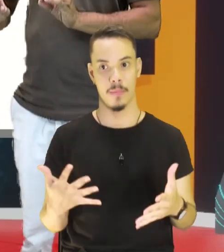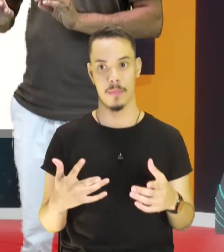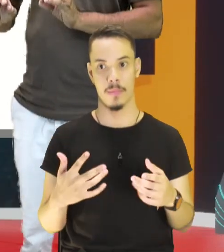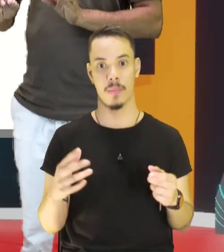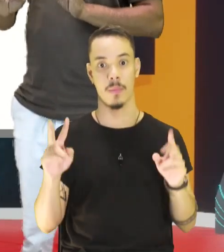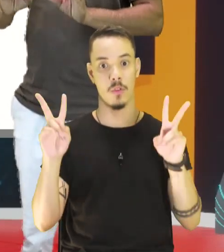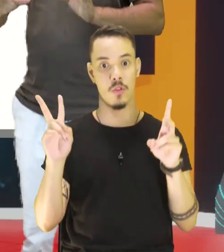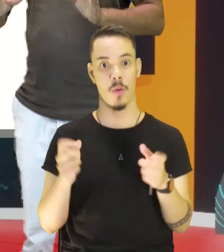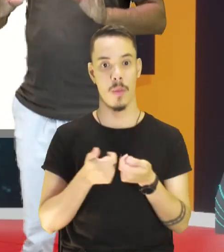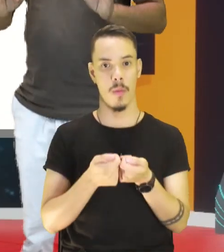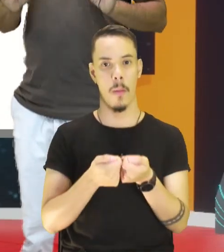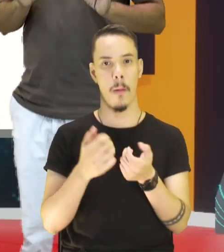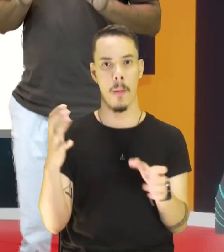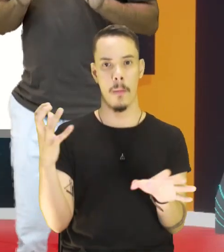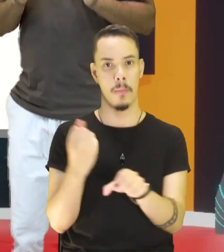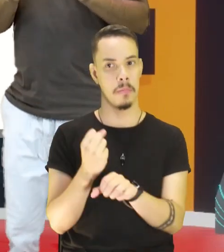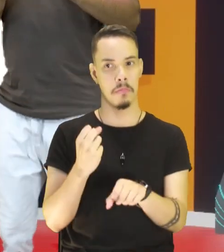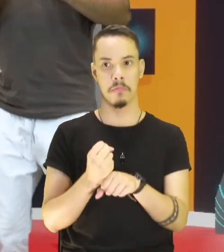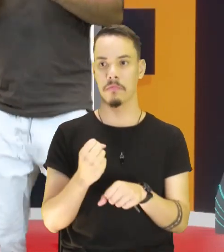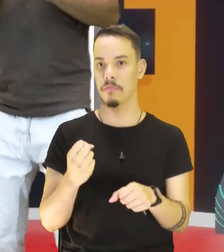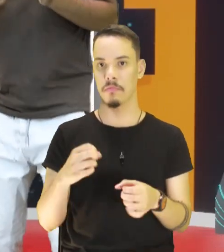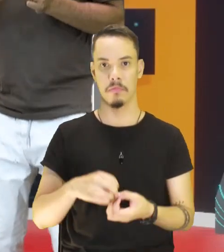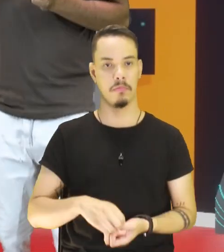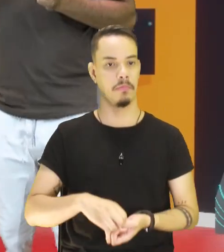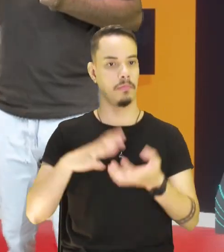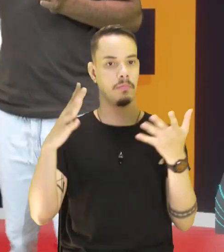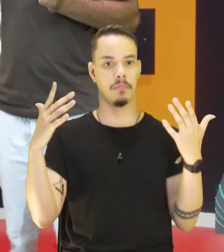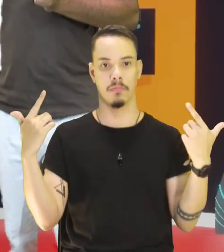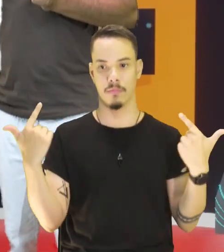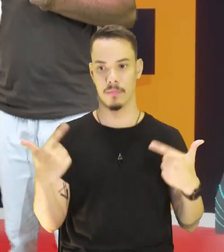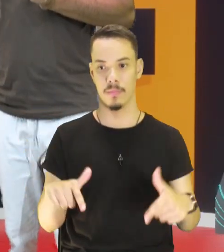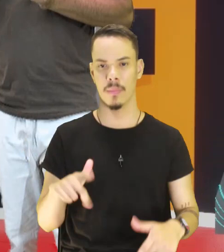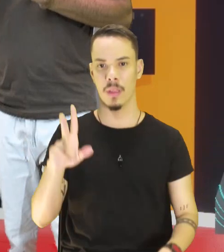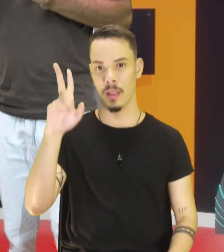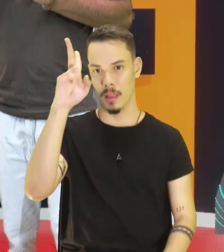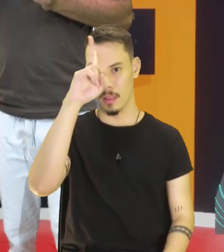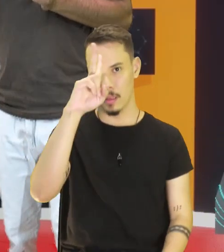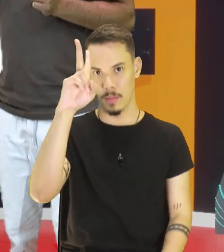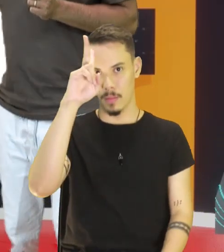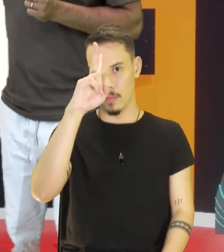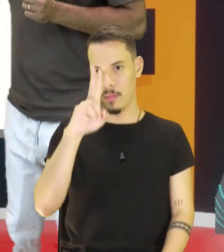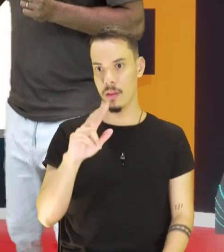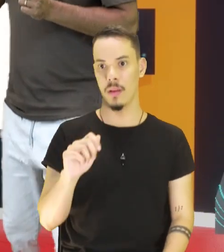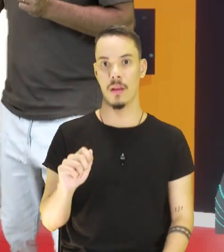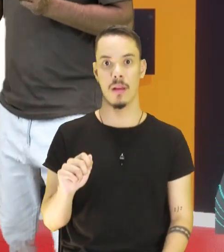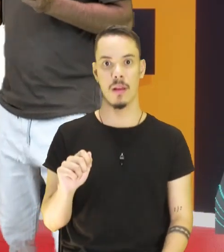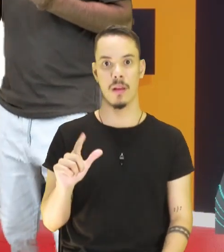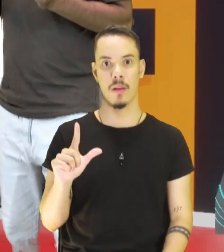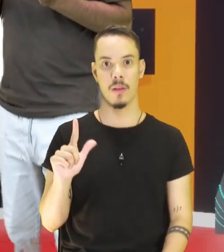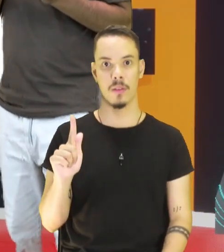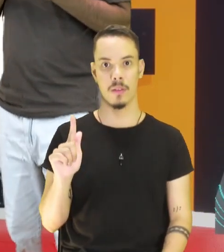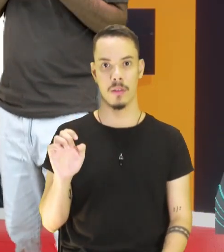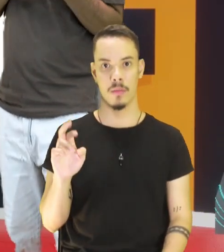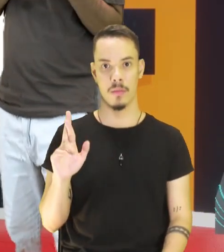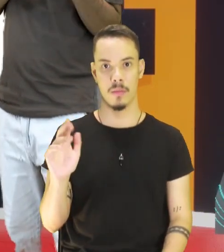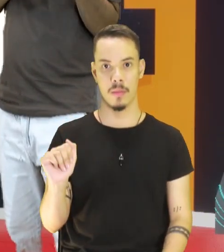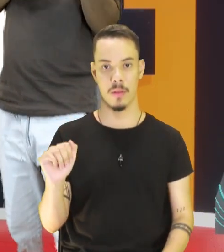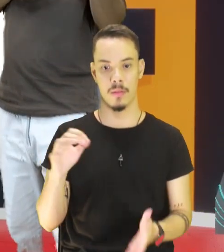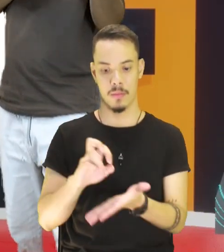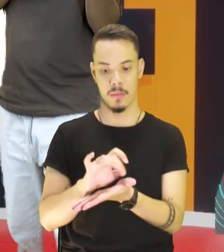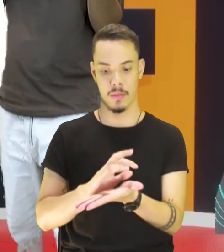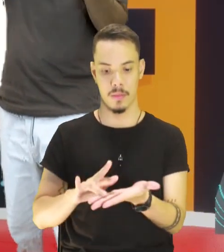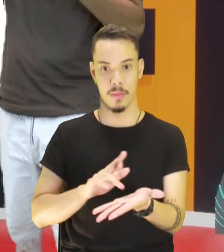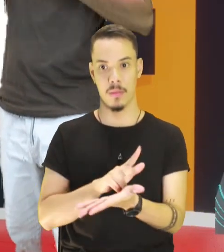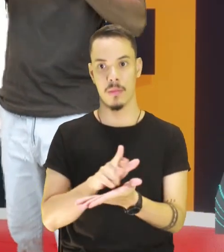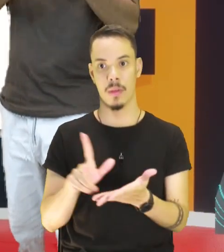de calcular. Isso, não tem mistério. Lembram da expressão algébrica? Lembram da função que nós pegávamos? Entra